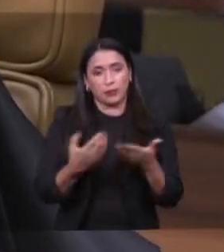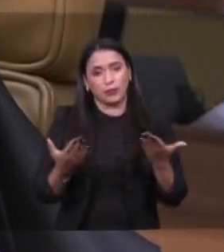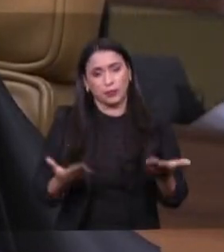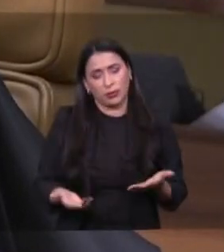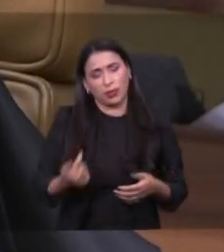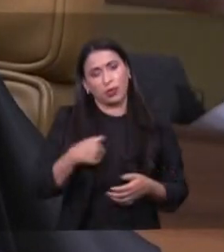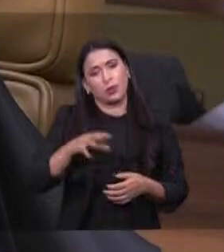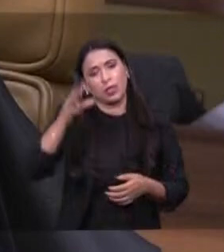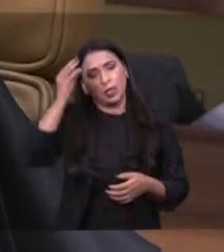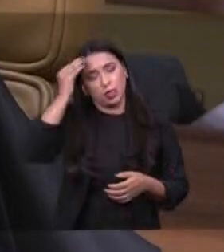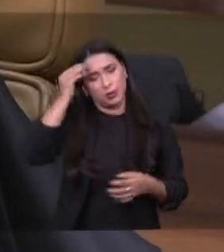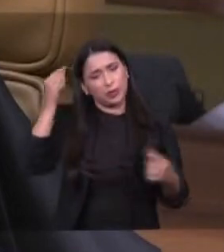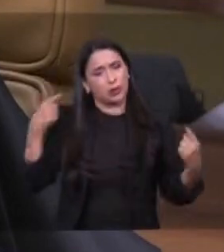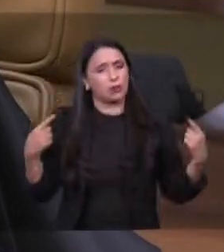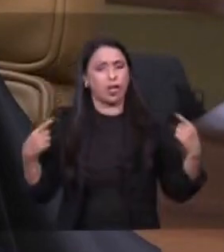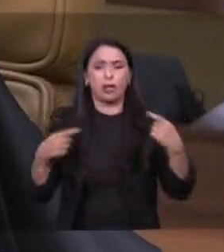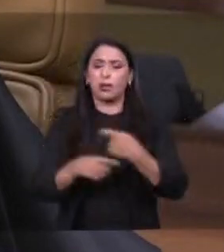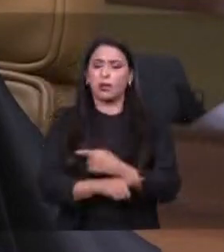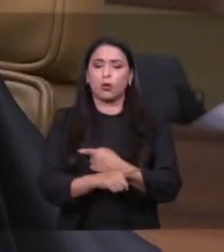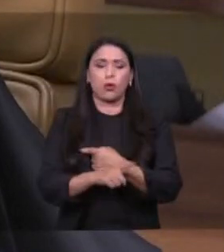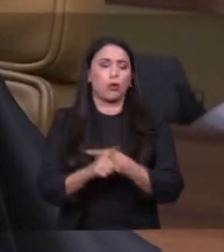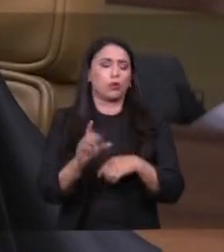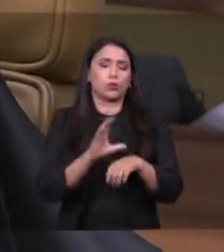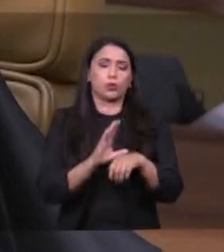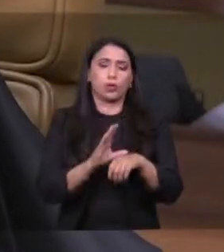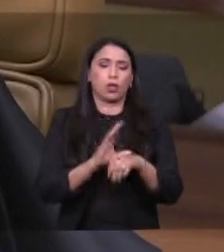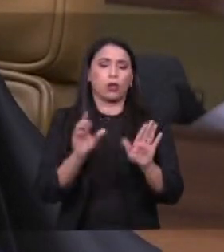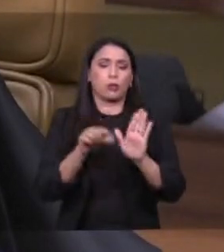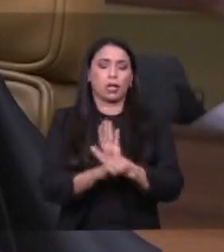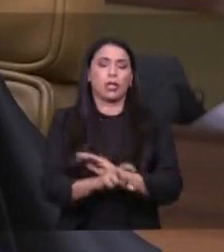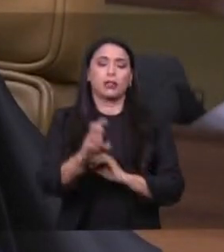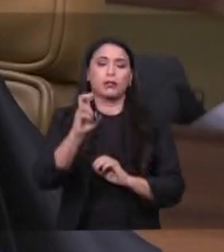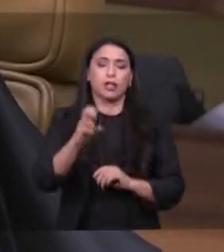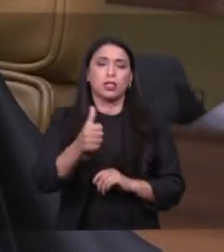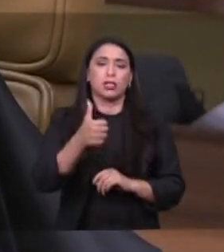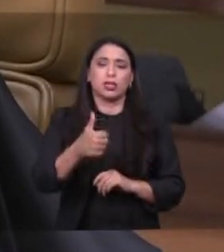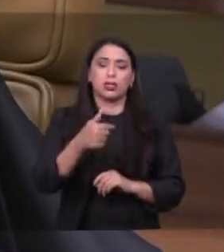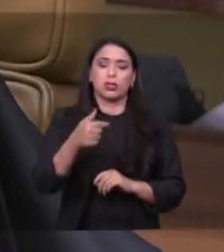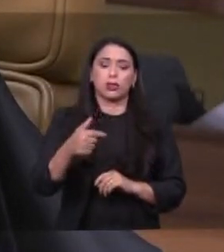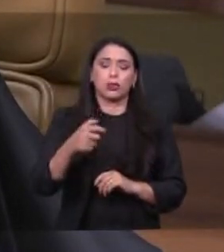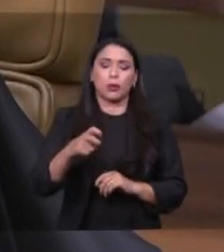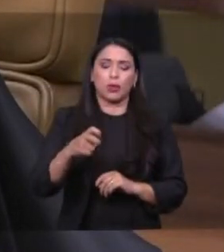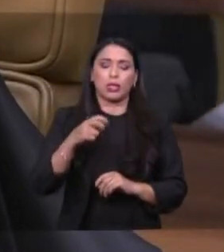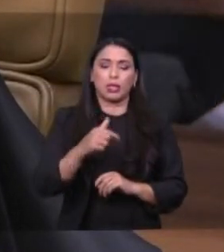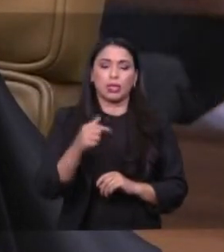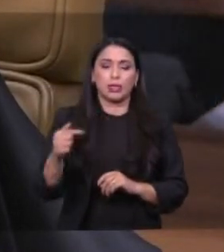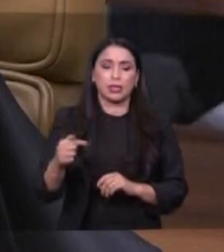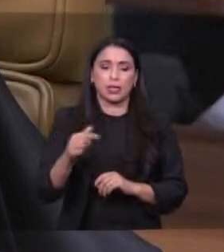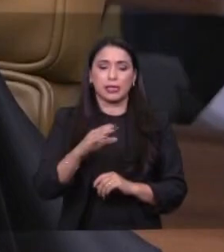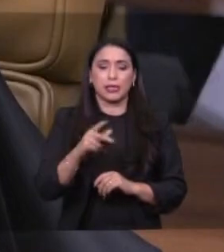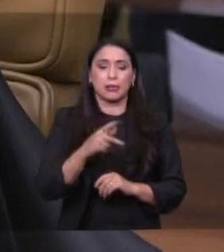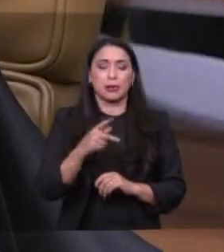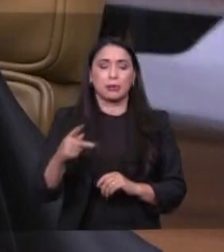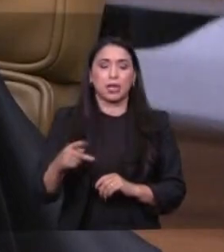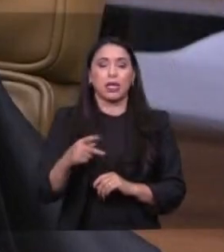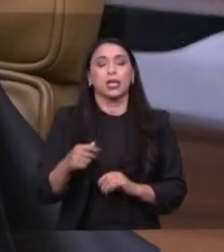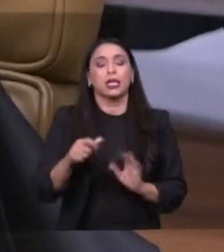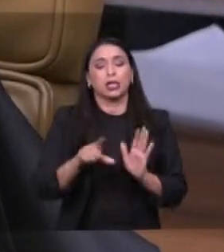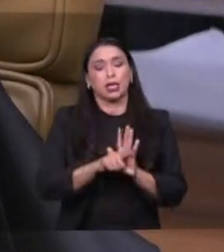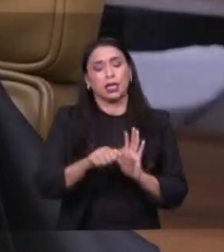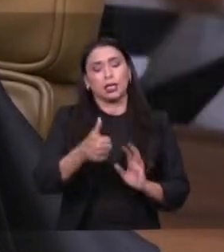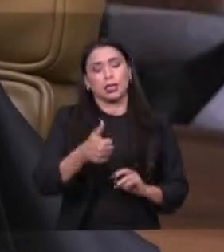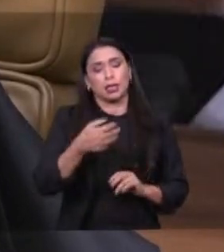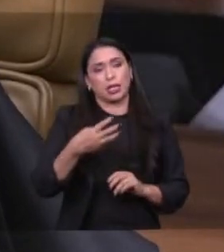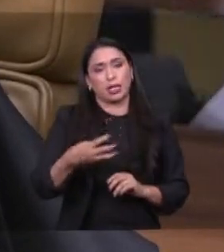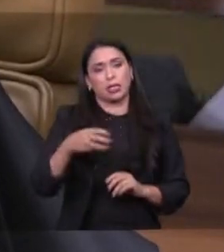ser inconstitucional o disposto no parágrafo 5º do 157 do PPP, inserido pela Lei 13.964,